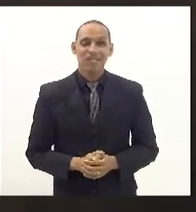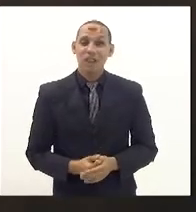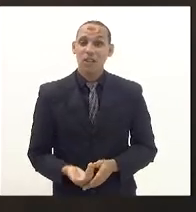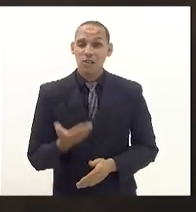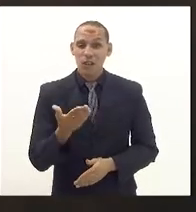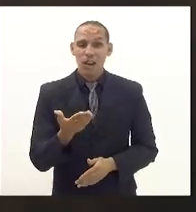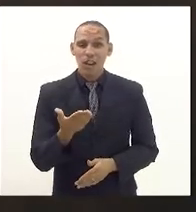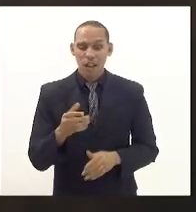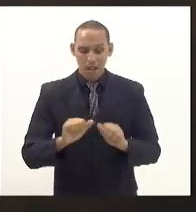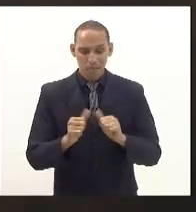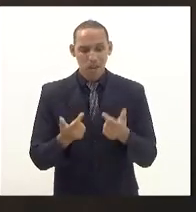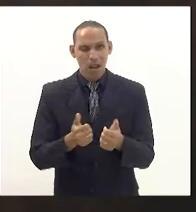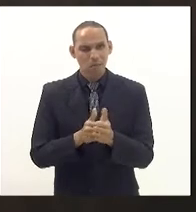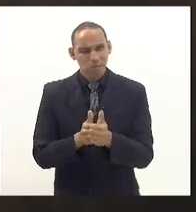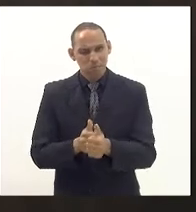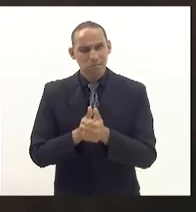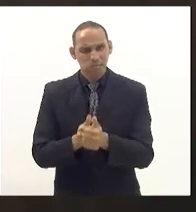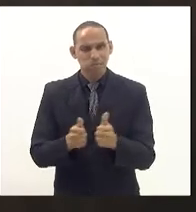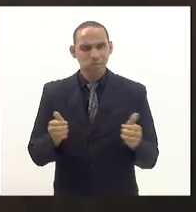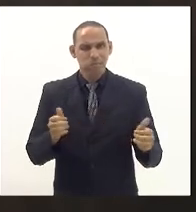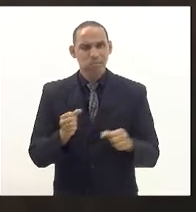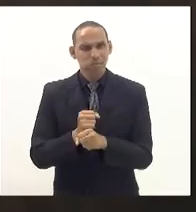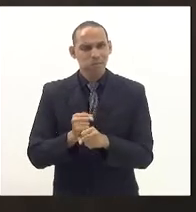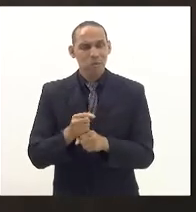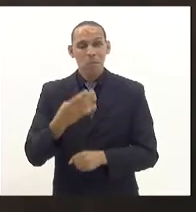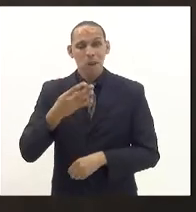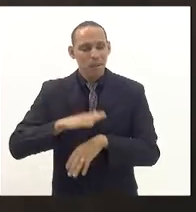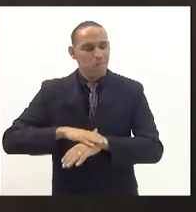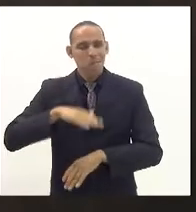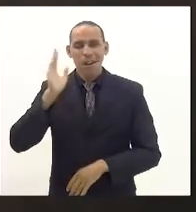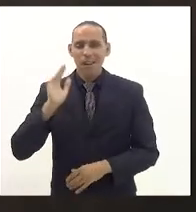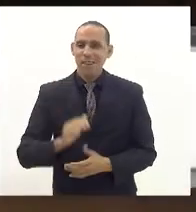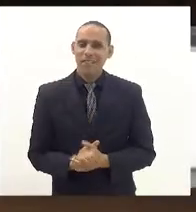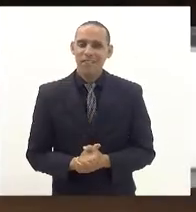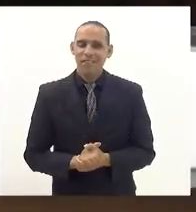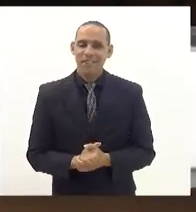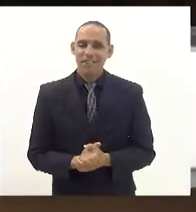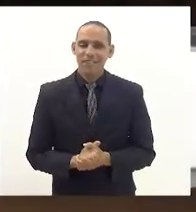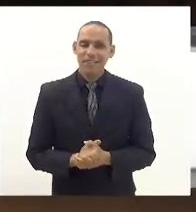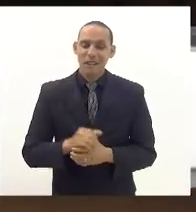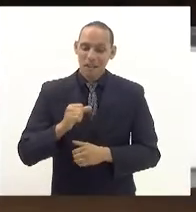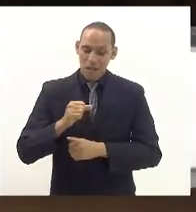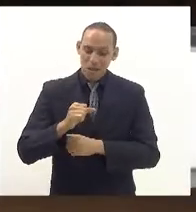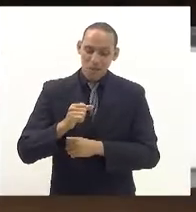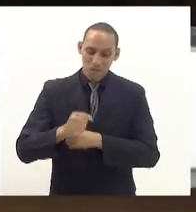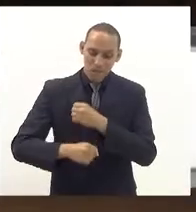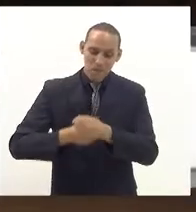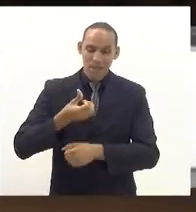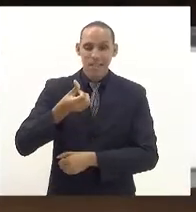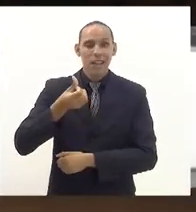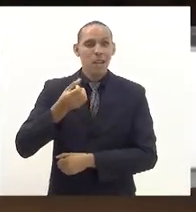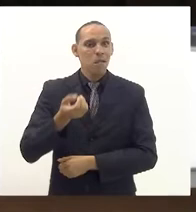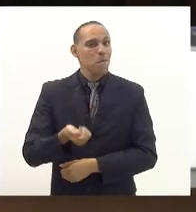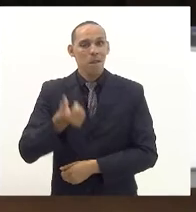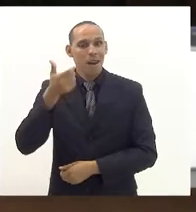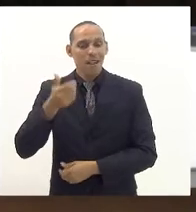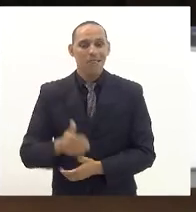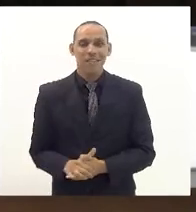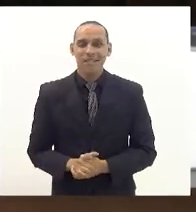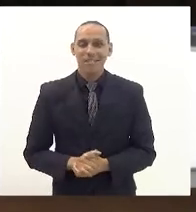está conduzindo a sua casa por mais de quatro anos é caminhando para 6 anos não é praticamente